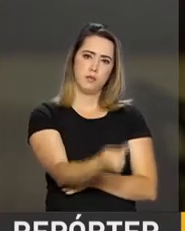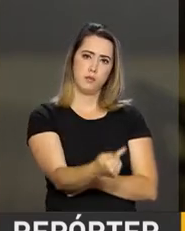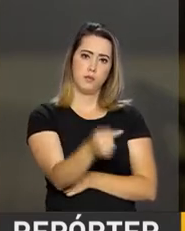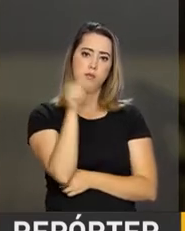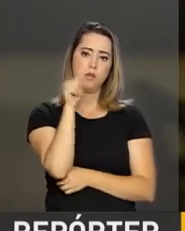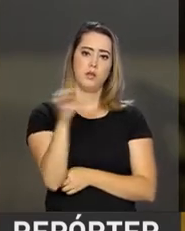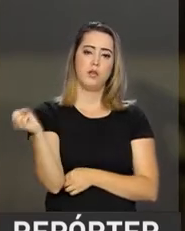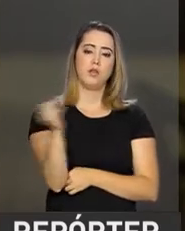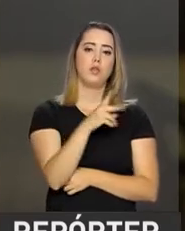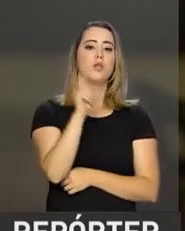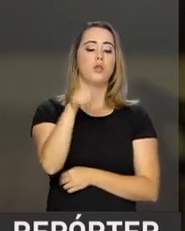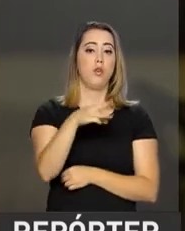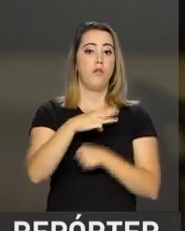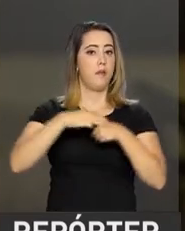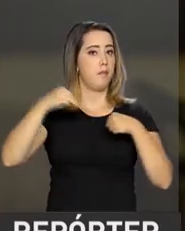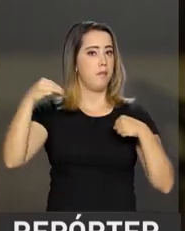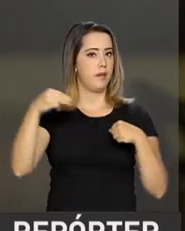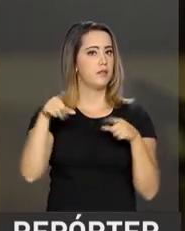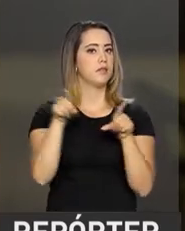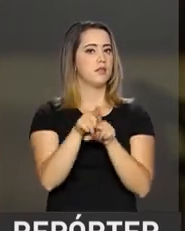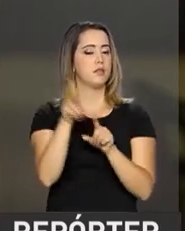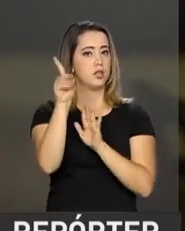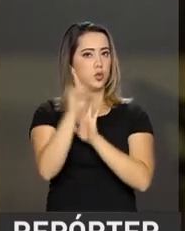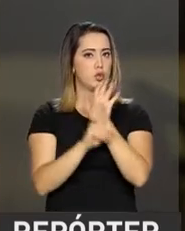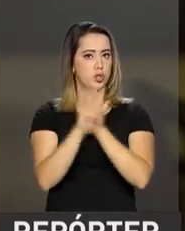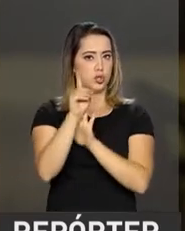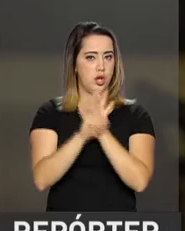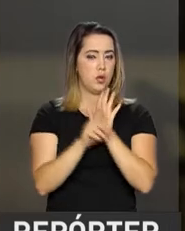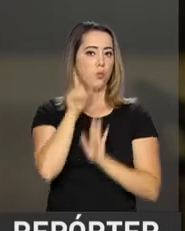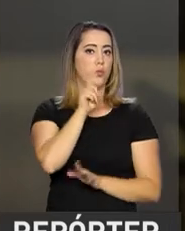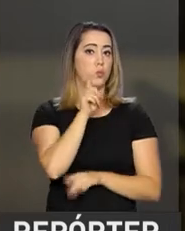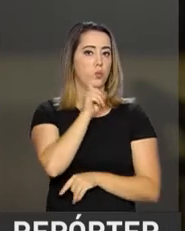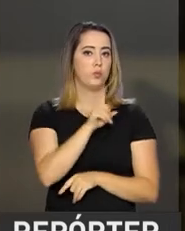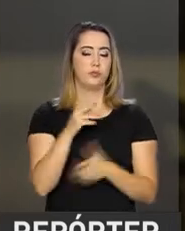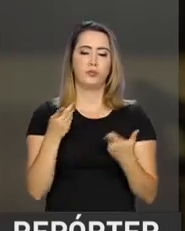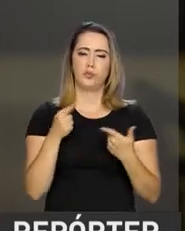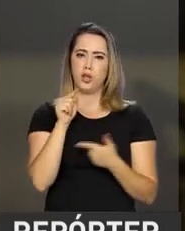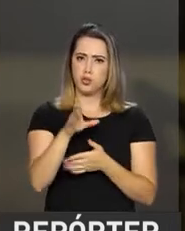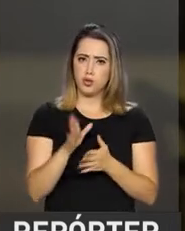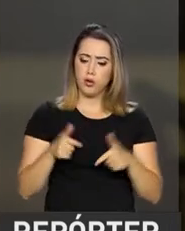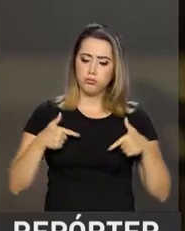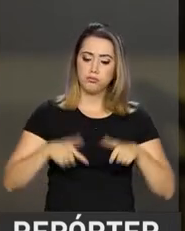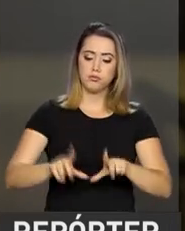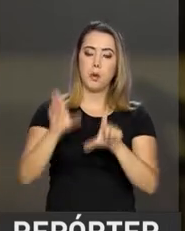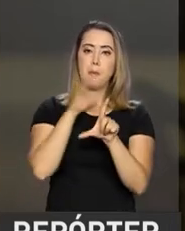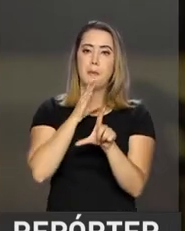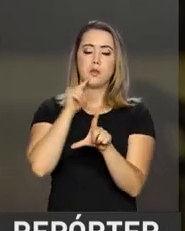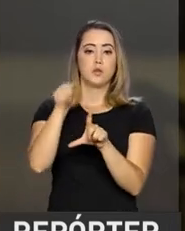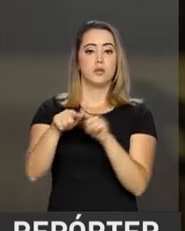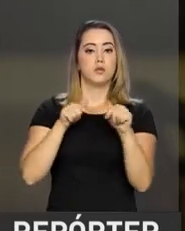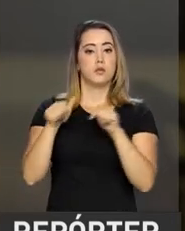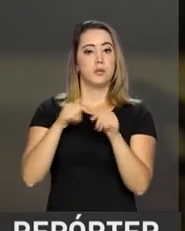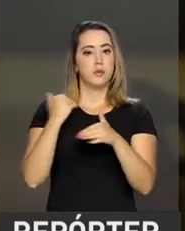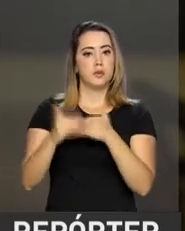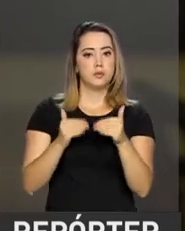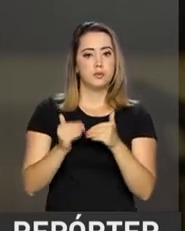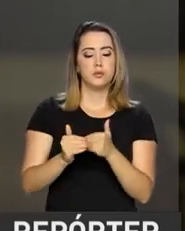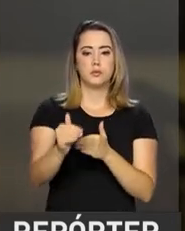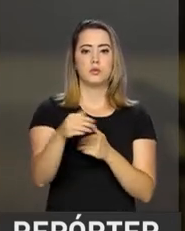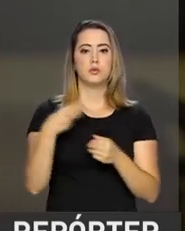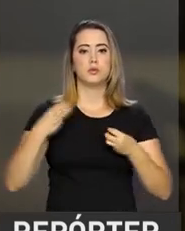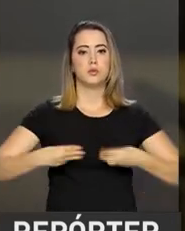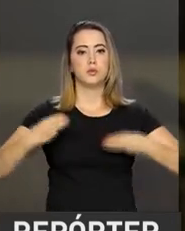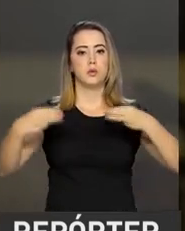e mestre em direito pela universidade de harvard e já recebeu o prêmio de reconhecimento pelo trabalho desenvolvido no